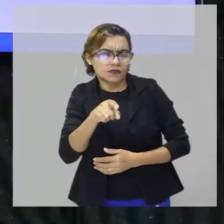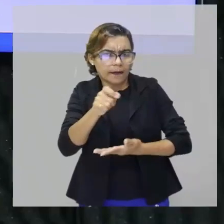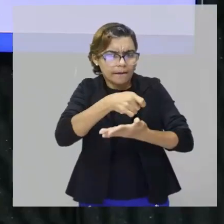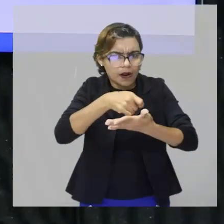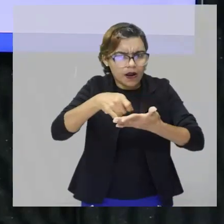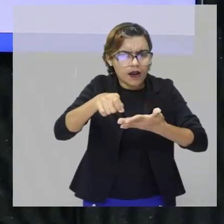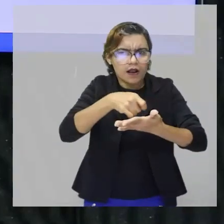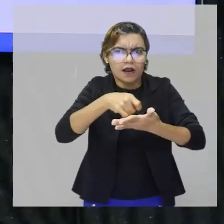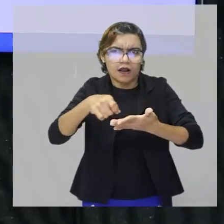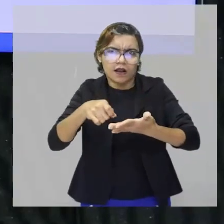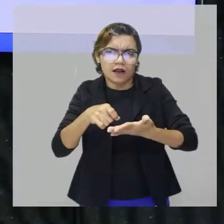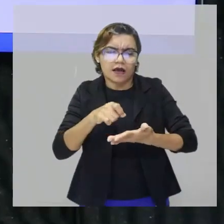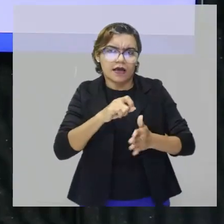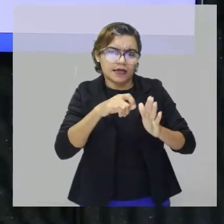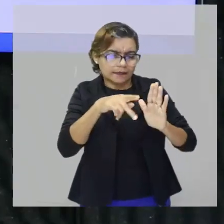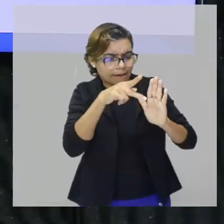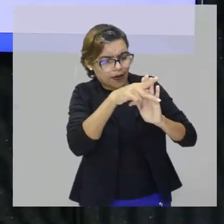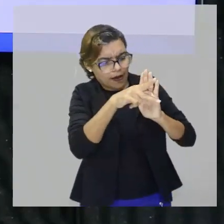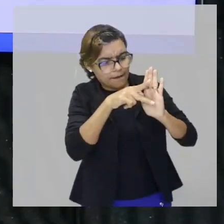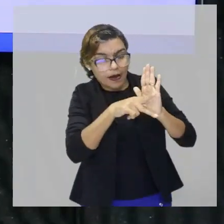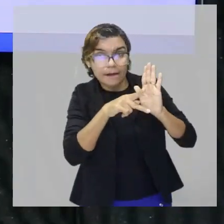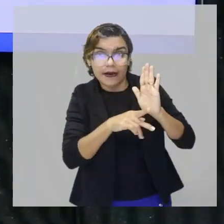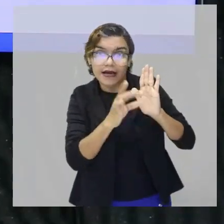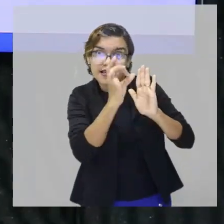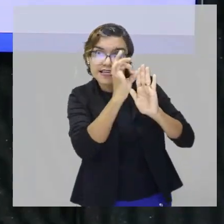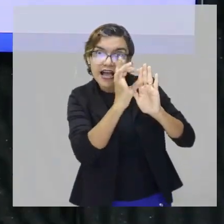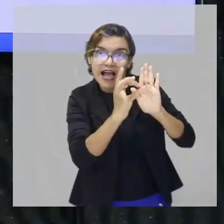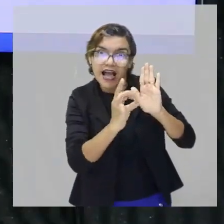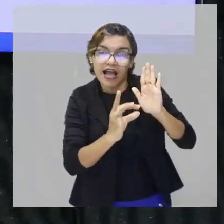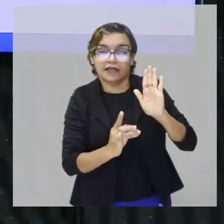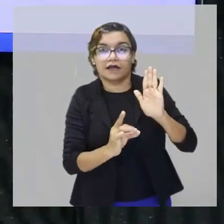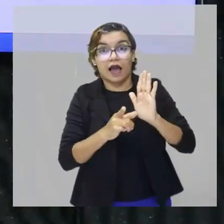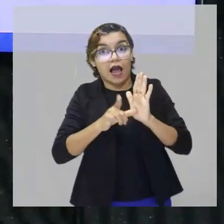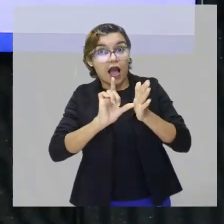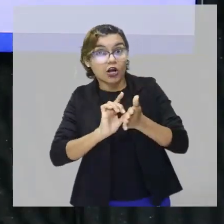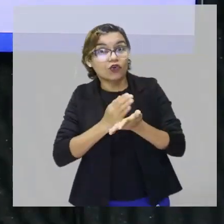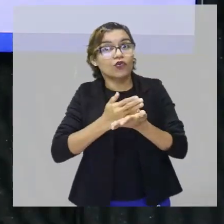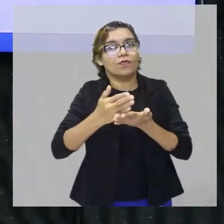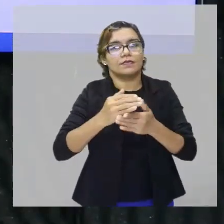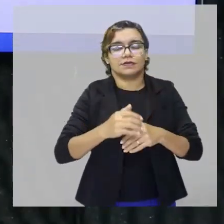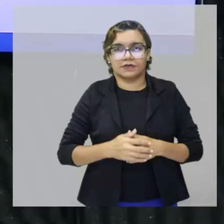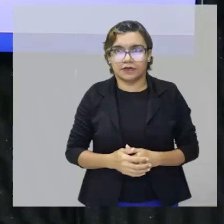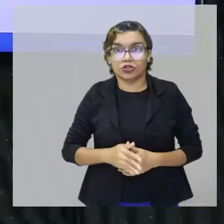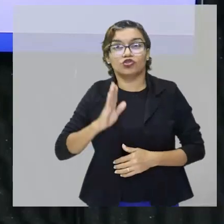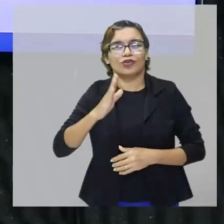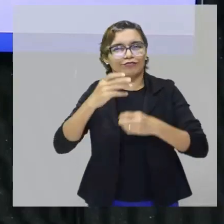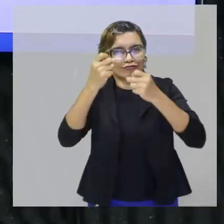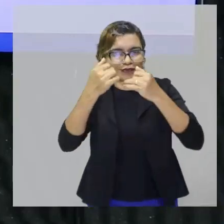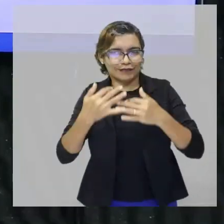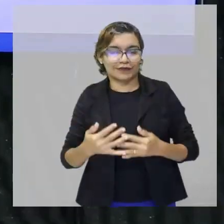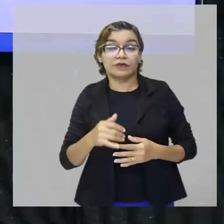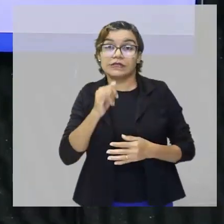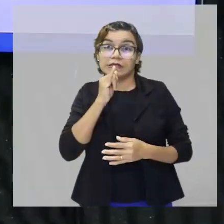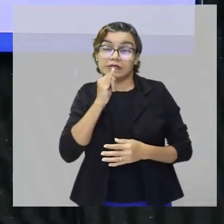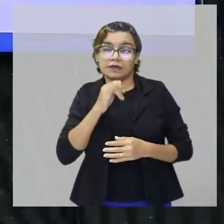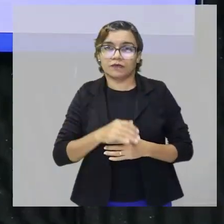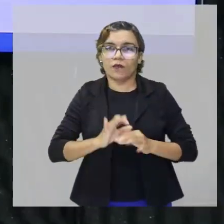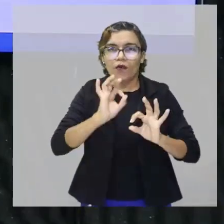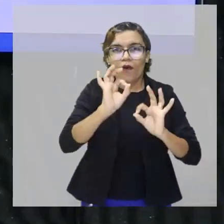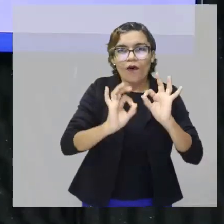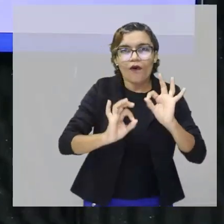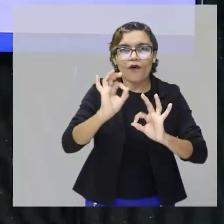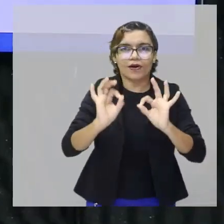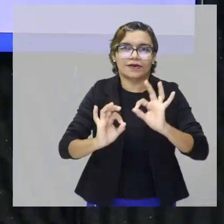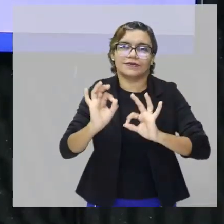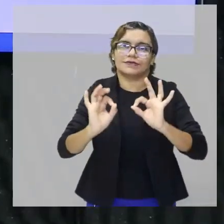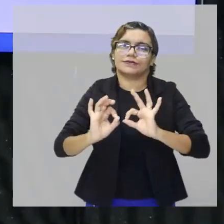em cada parágrafo antes de começar o texto. Foi o que nós falamos logo quando iniciamos a aula, a questão da